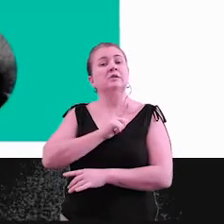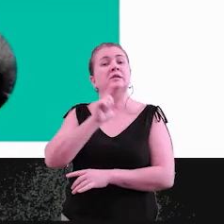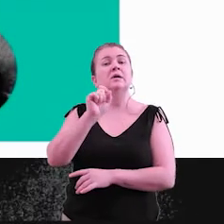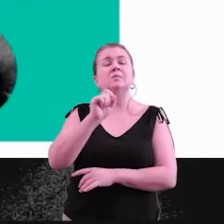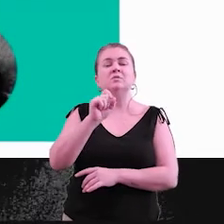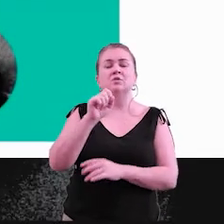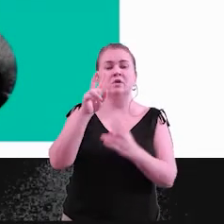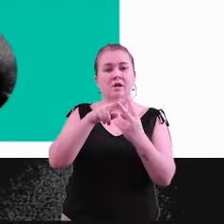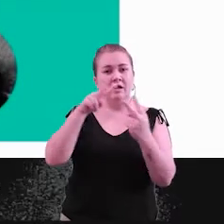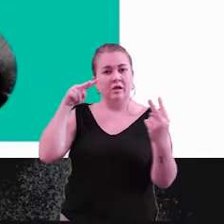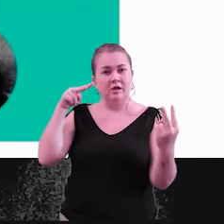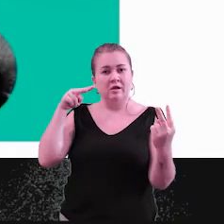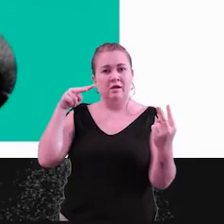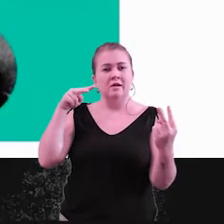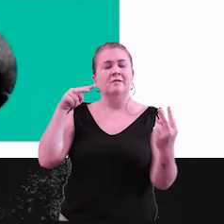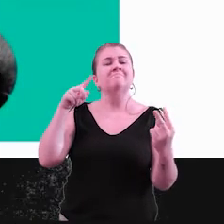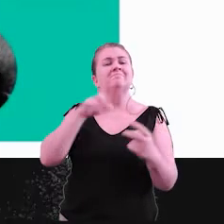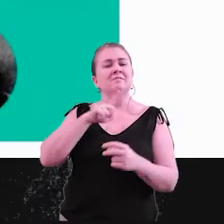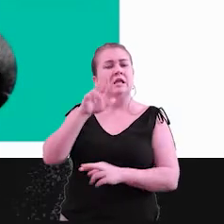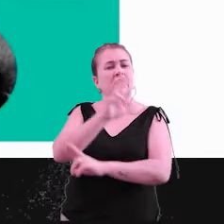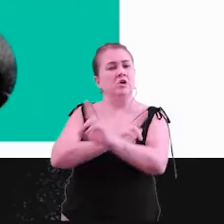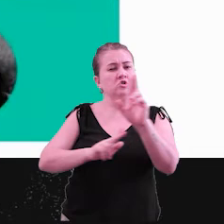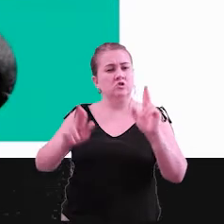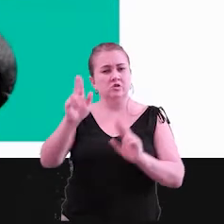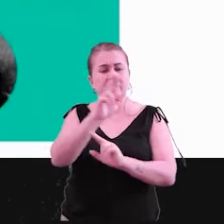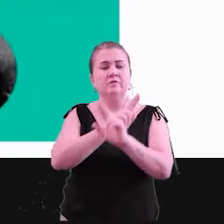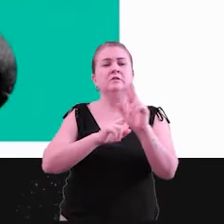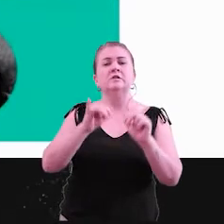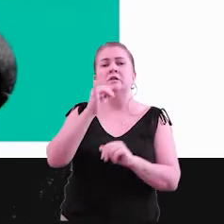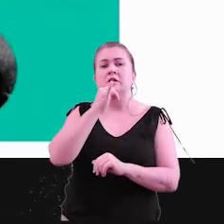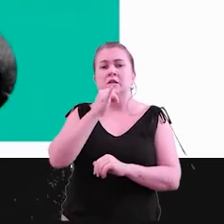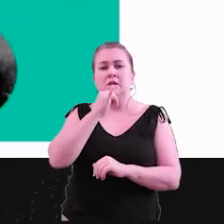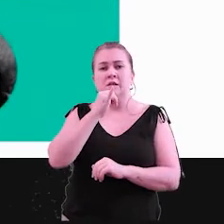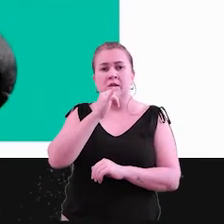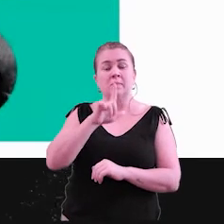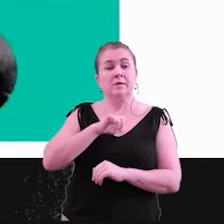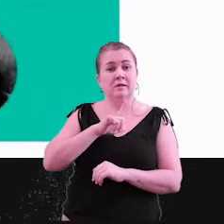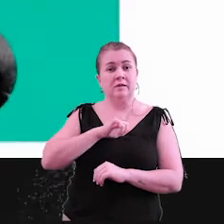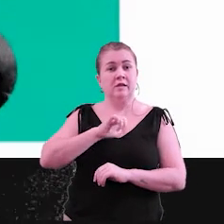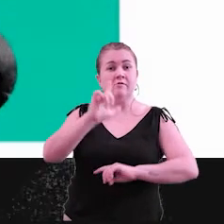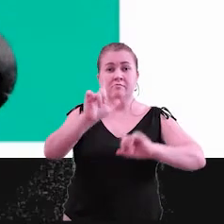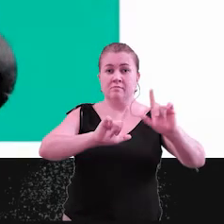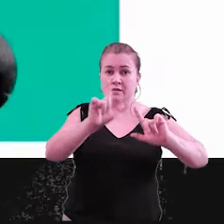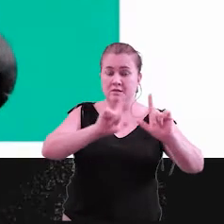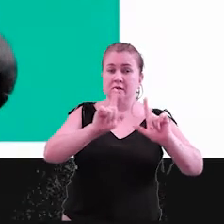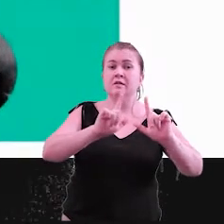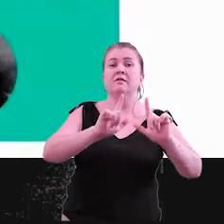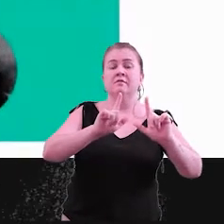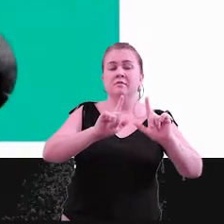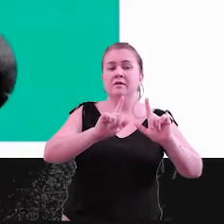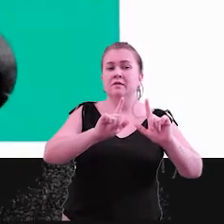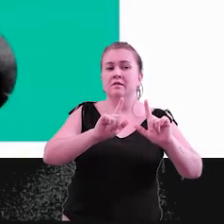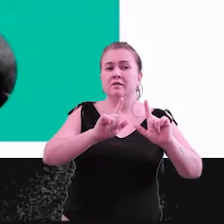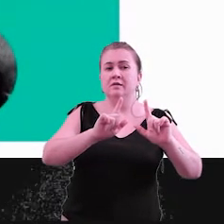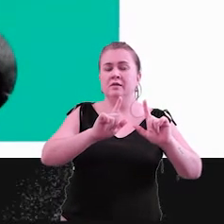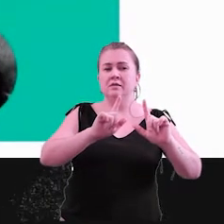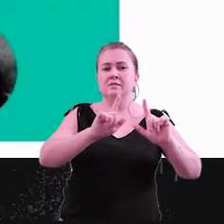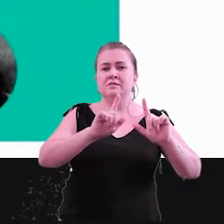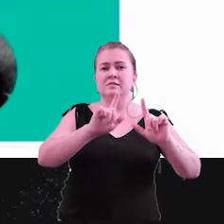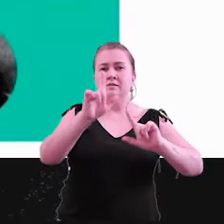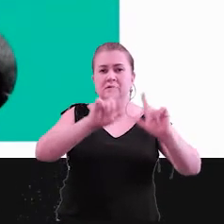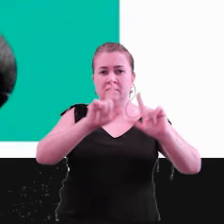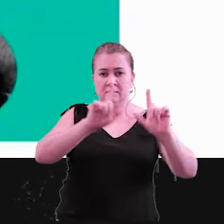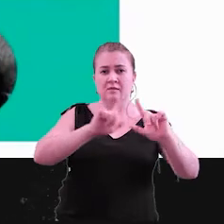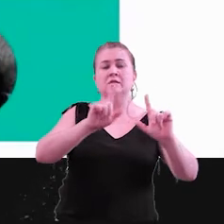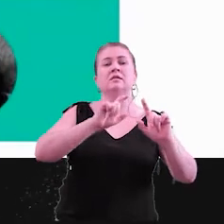a virtualidade e na sua diversidade. A TV Inis, que é um canal especializado, é uma TV